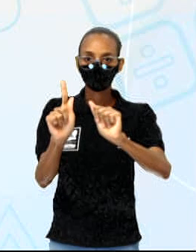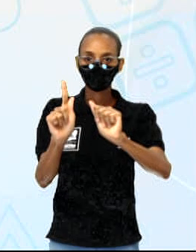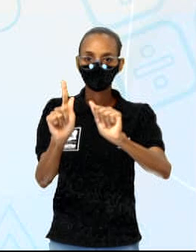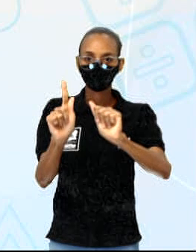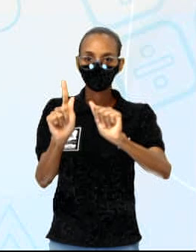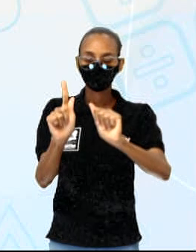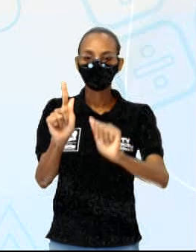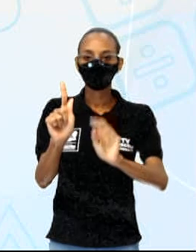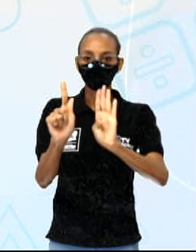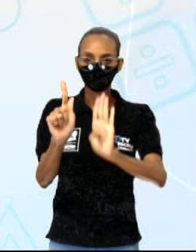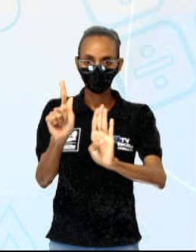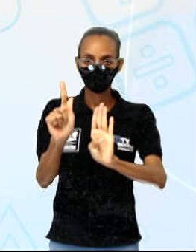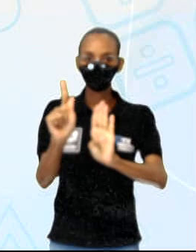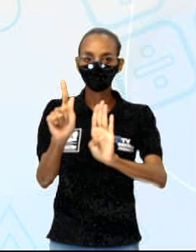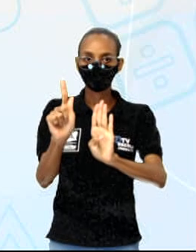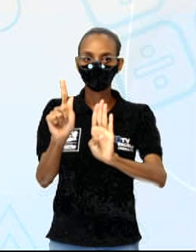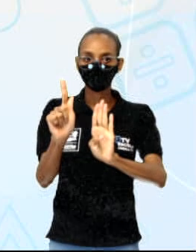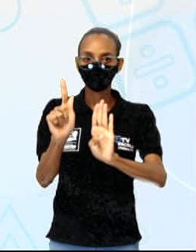B